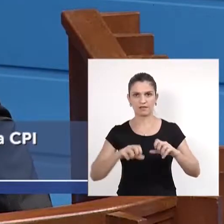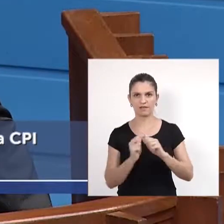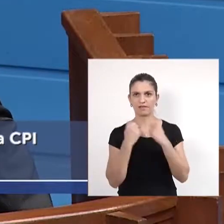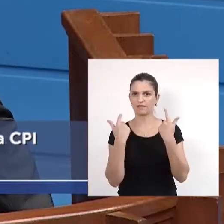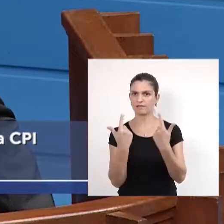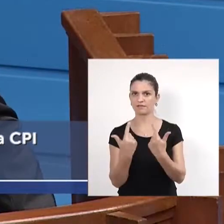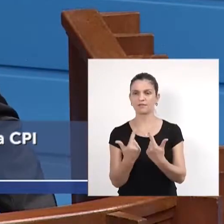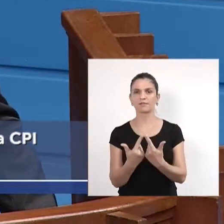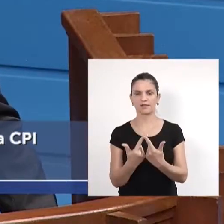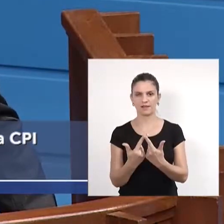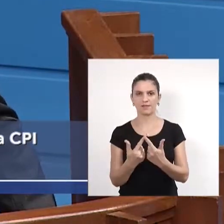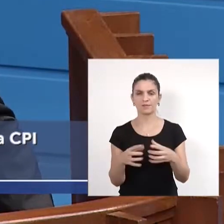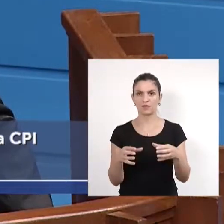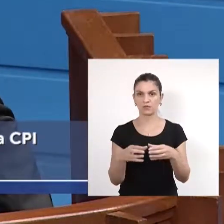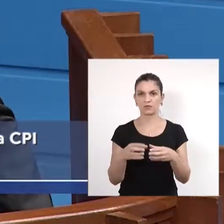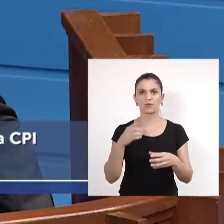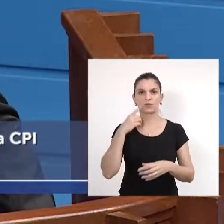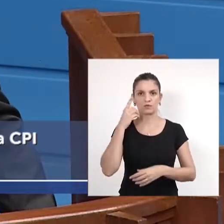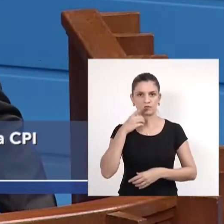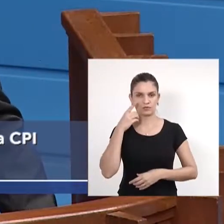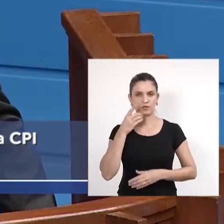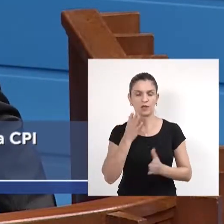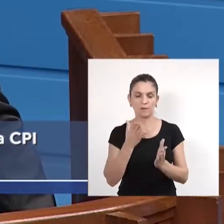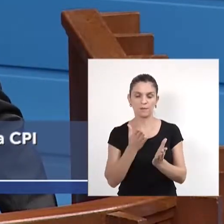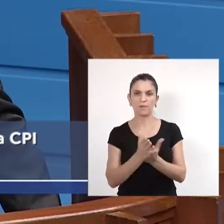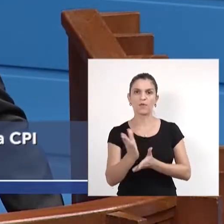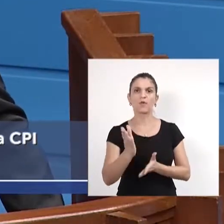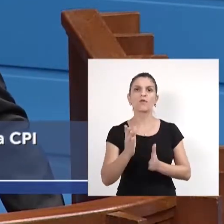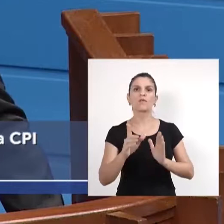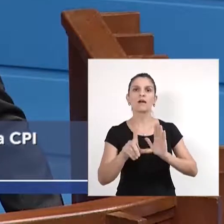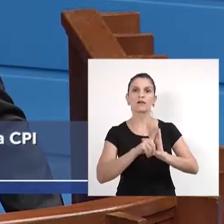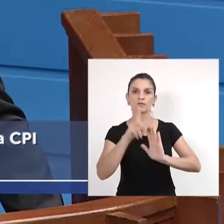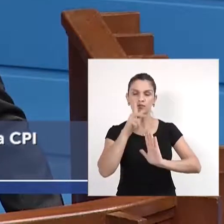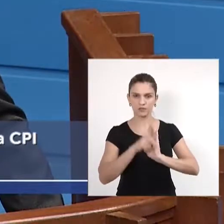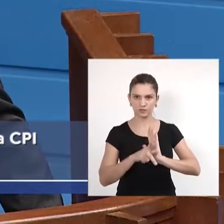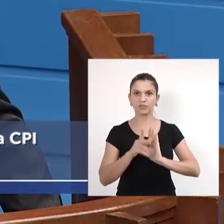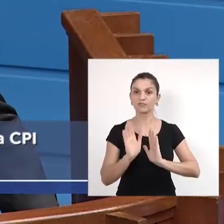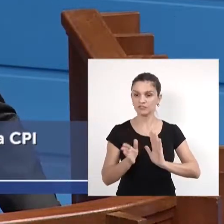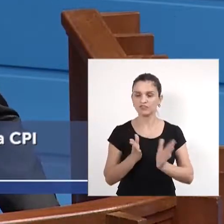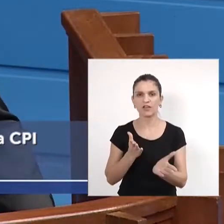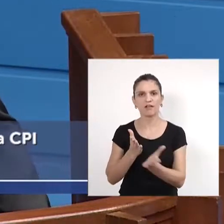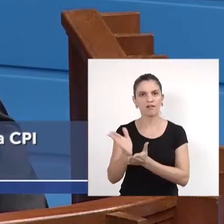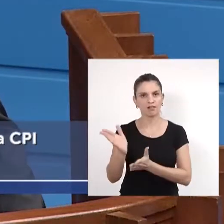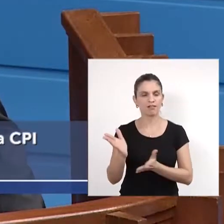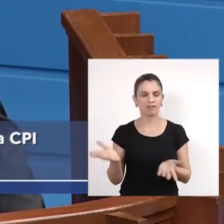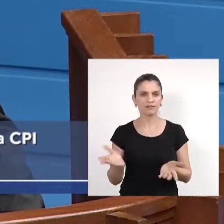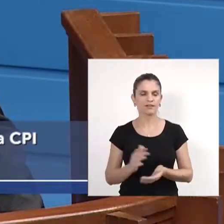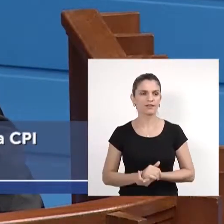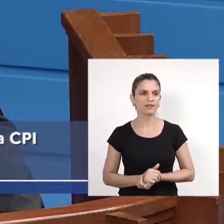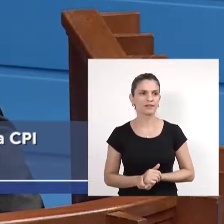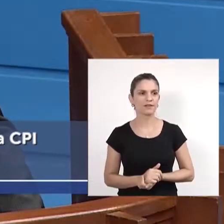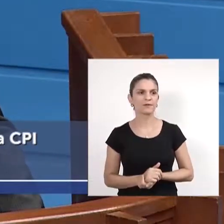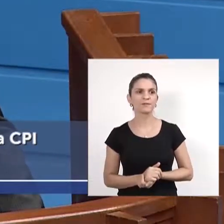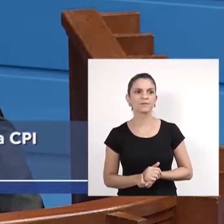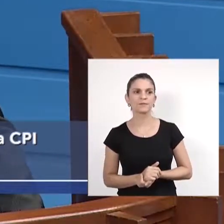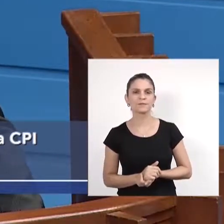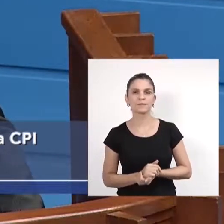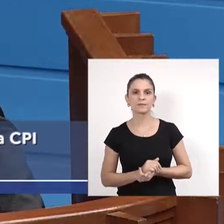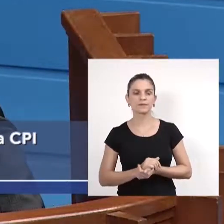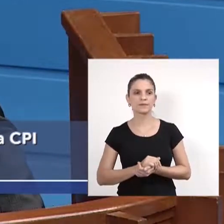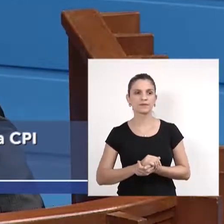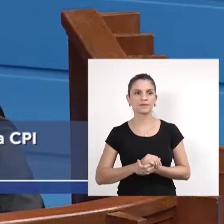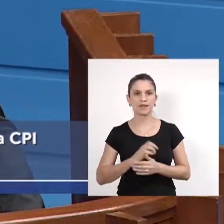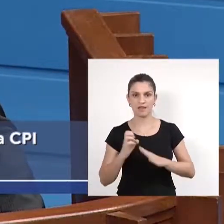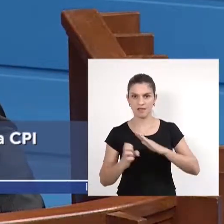todos os deputados aprovaram um projeto da minha autoria e que já é lei, onde a Energisa tem que disponibilizar